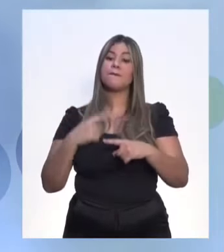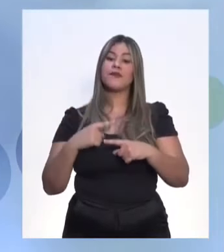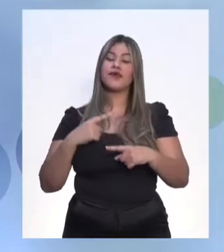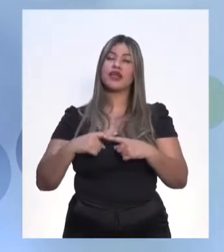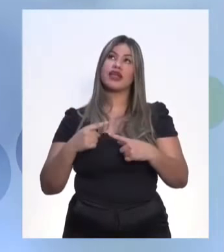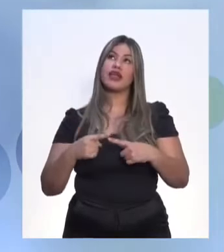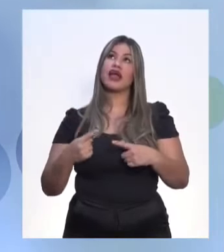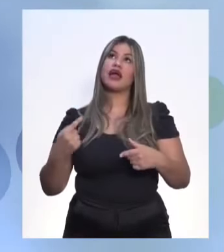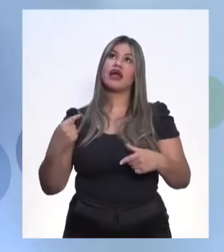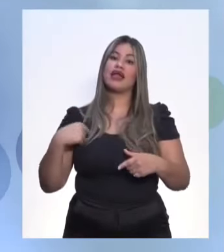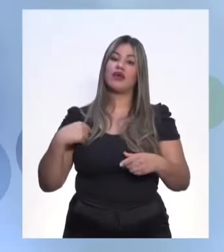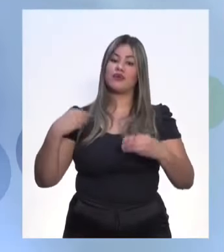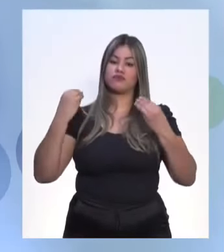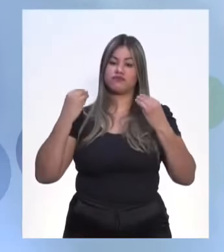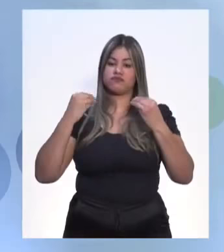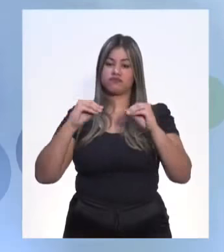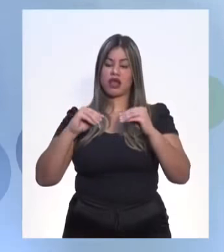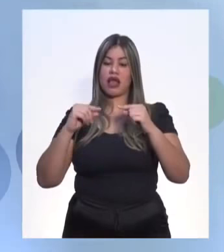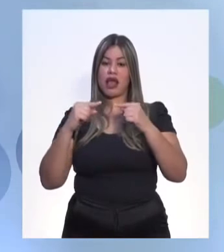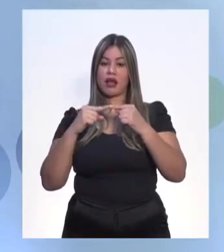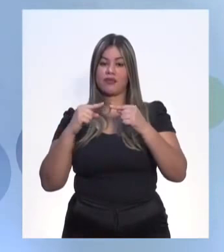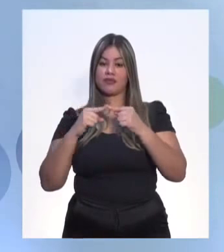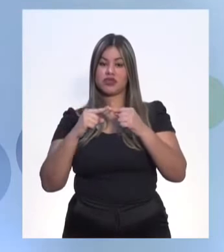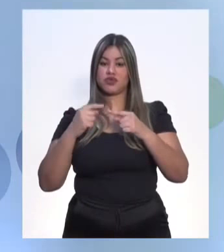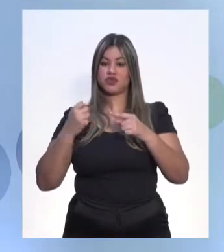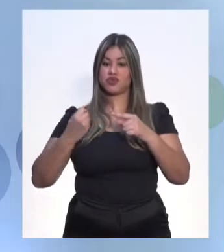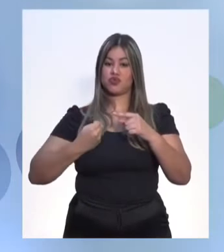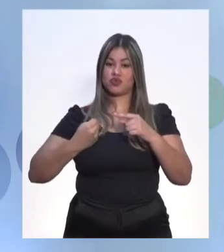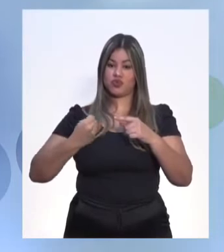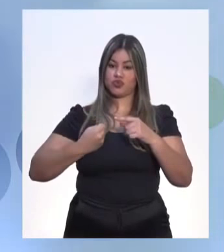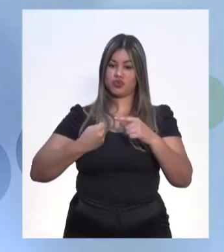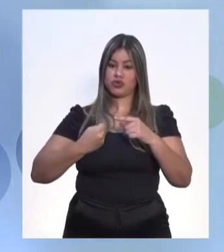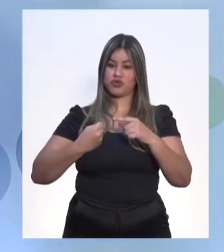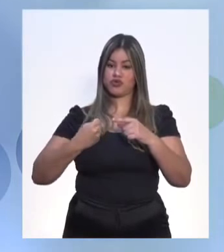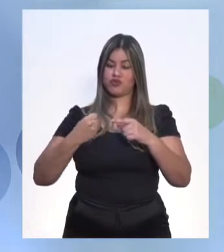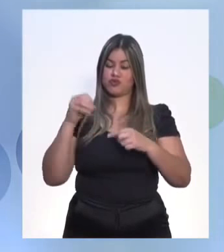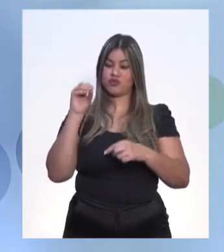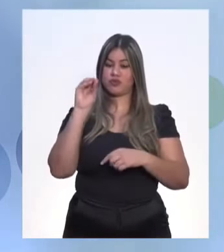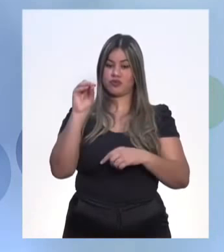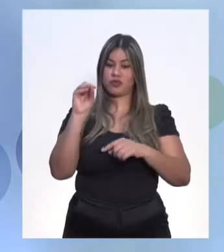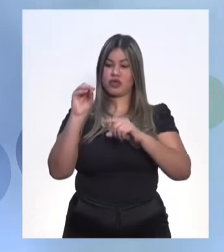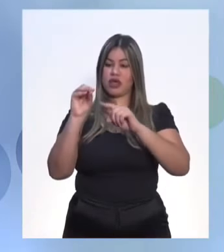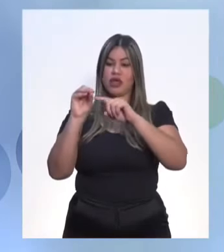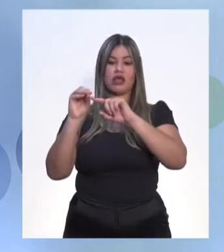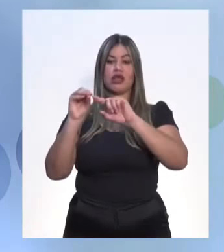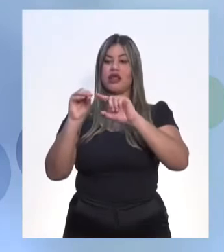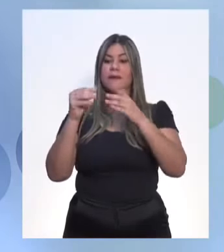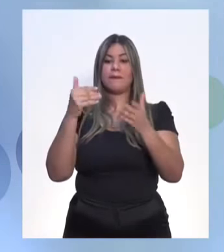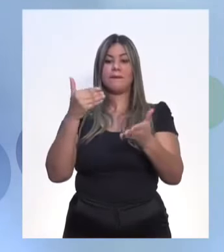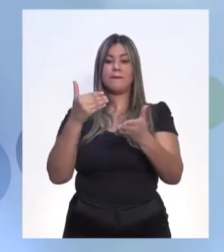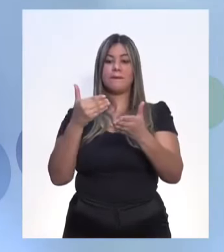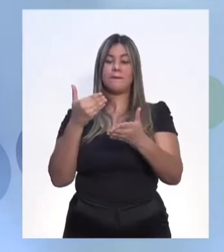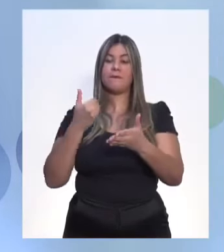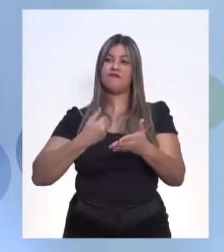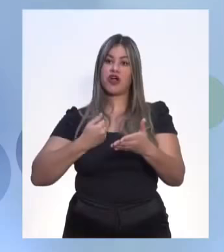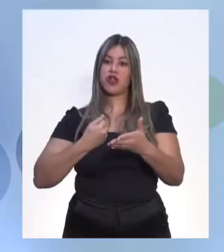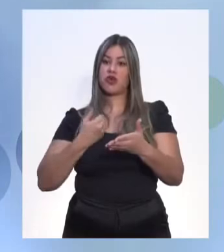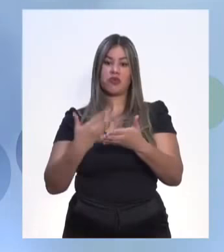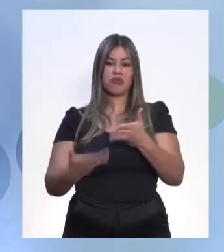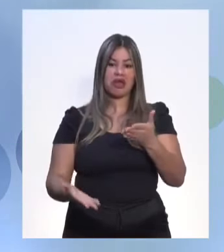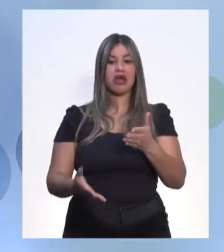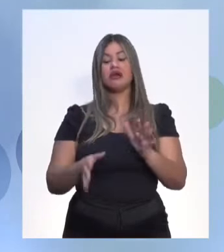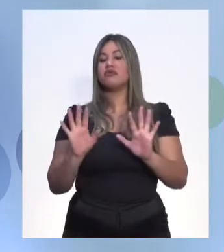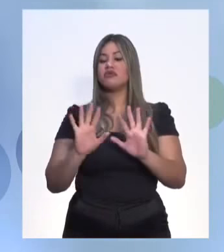porque tá você colocou na frente o valor por exemplo aqui além de ter a mesma o mesmo valor tá